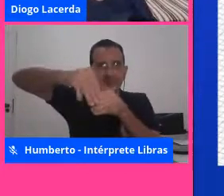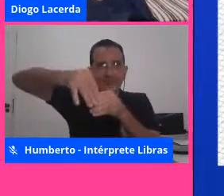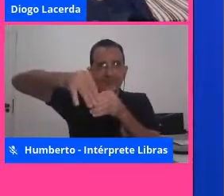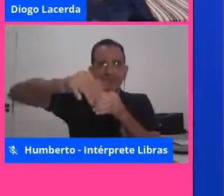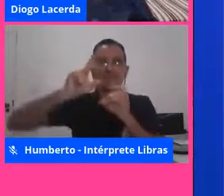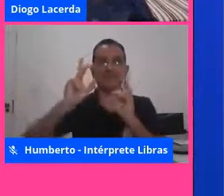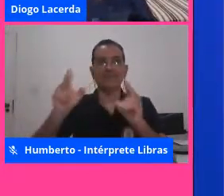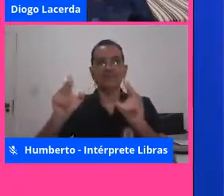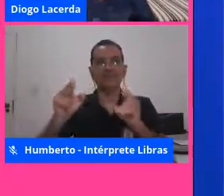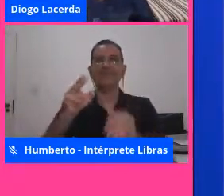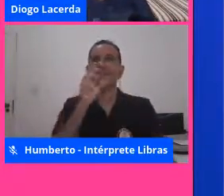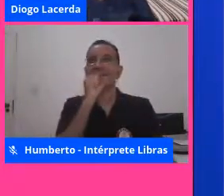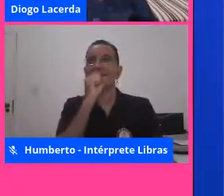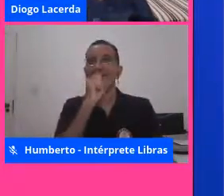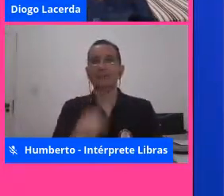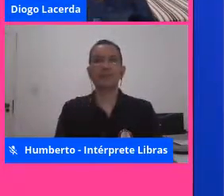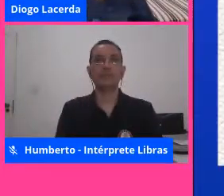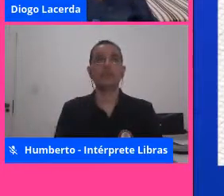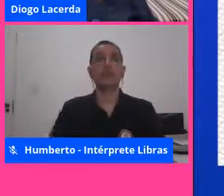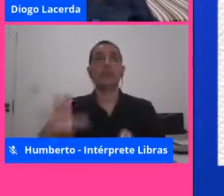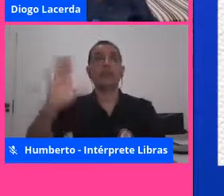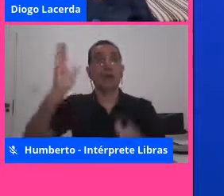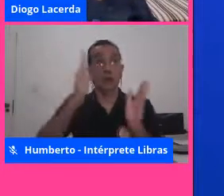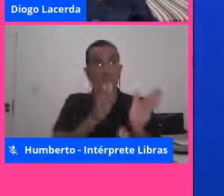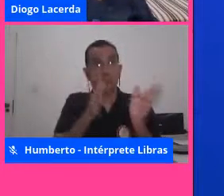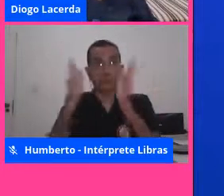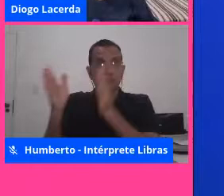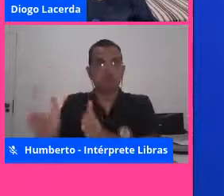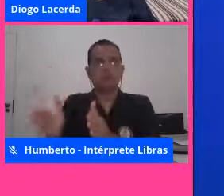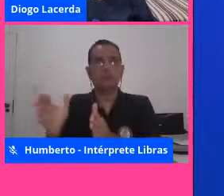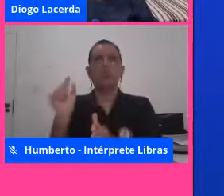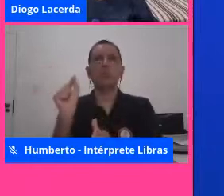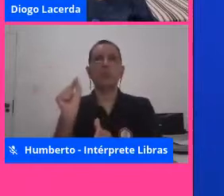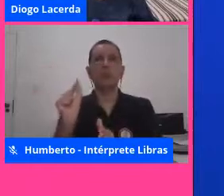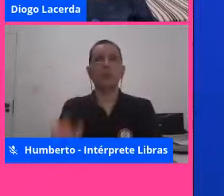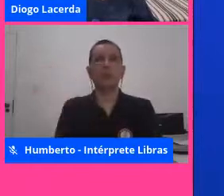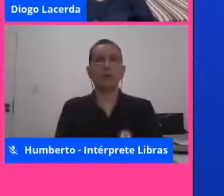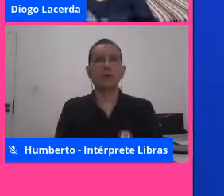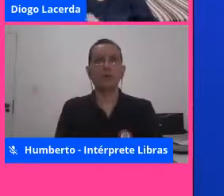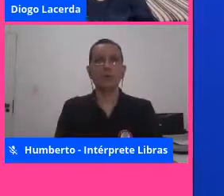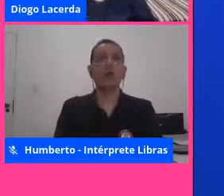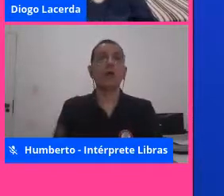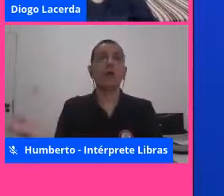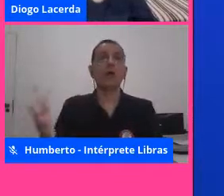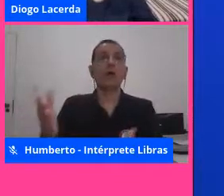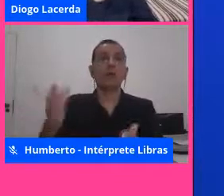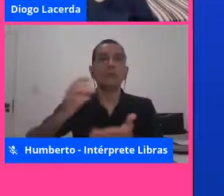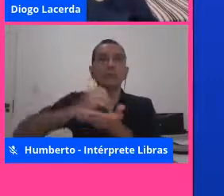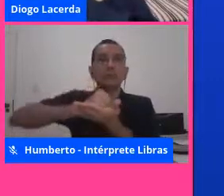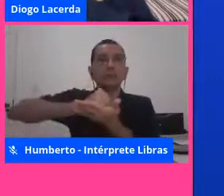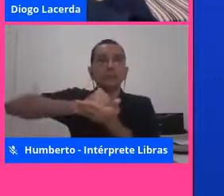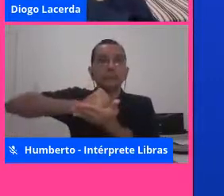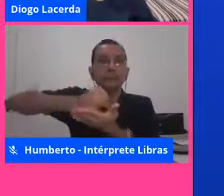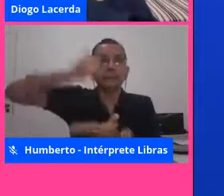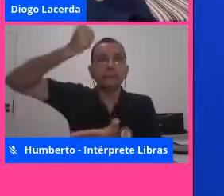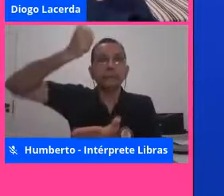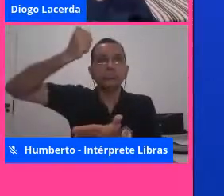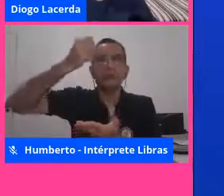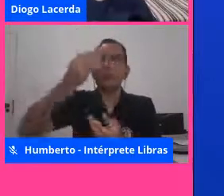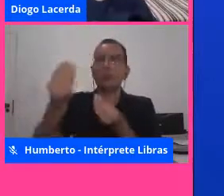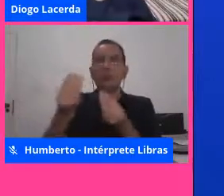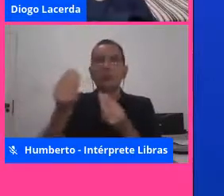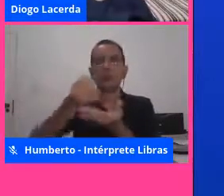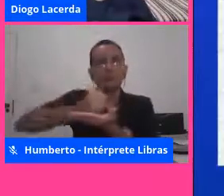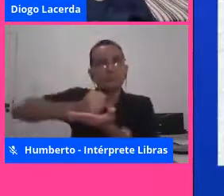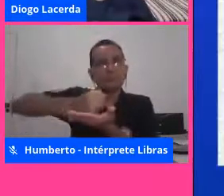parte laranja. O próximo passo a gente vai fazer o que a gente chama de arrastar, ou extruder. A gente vai vir